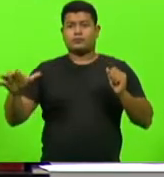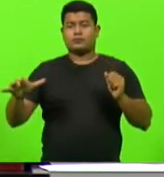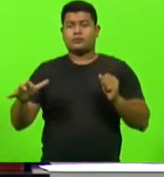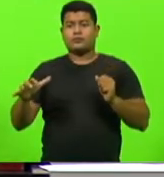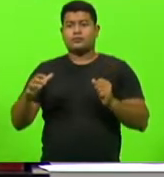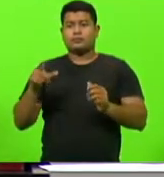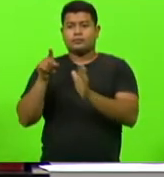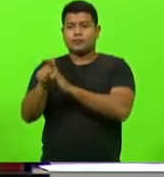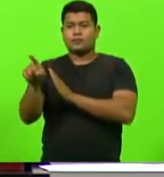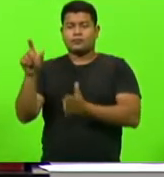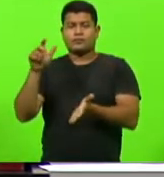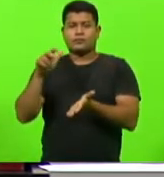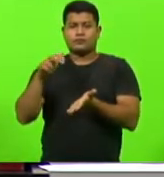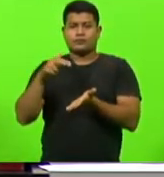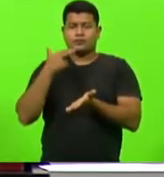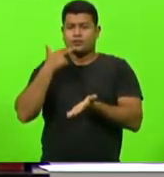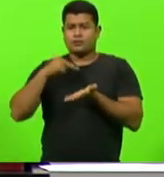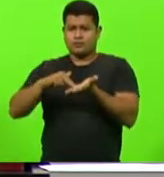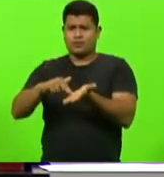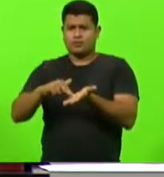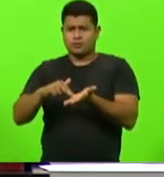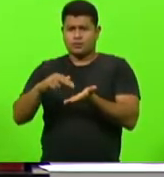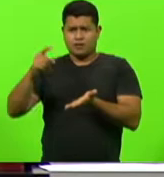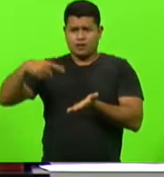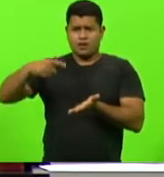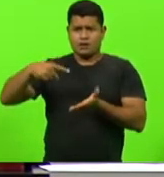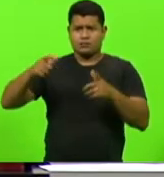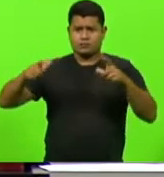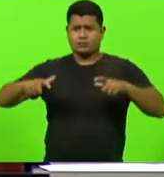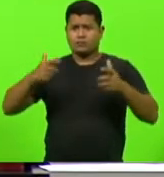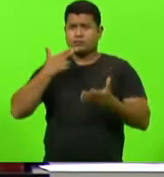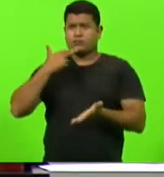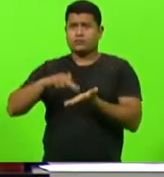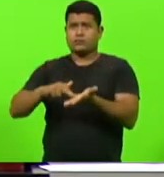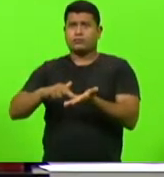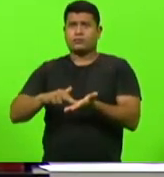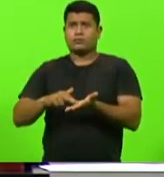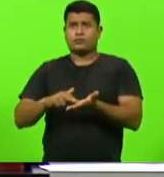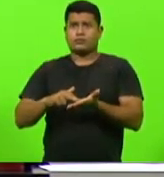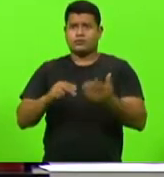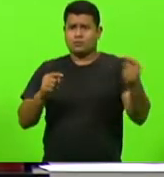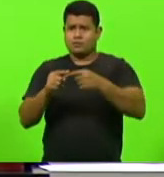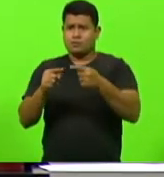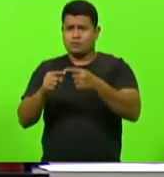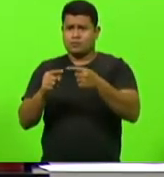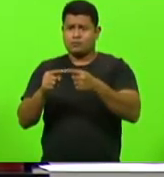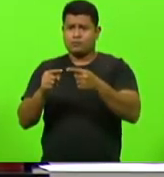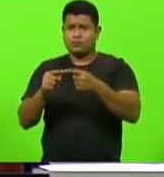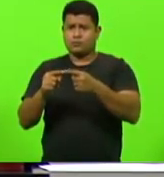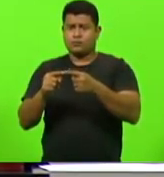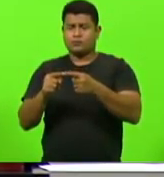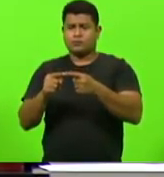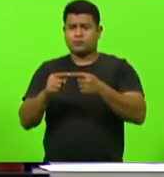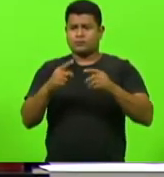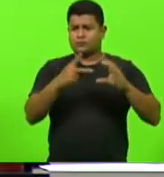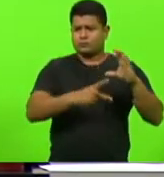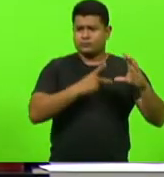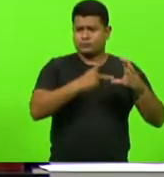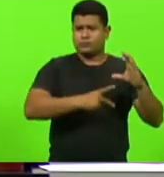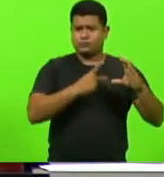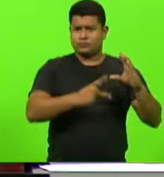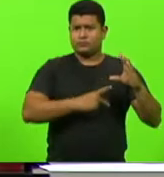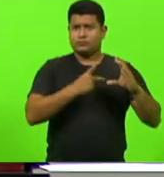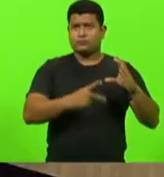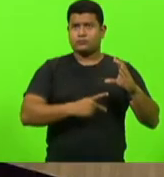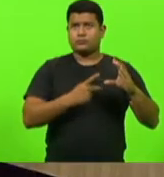Correio. É coisa Correios. Não, seria atribuição da Correios Câmara? Que fica, Correios é